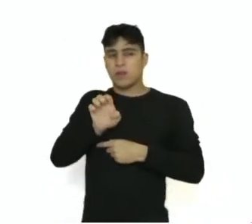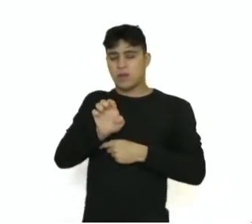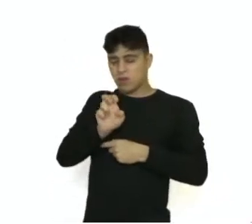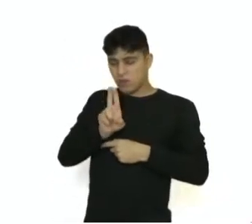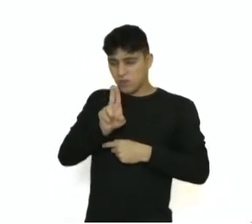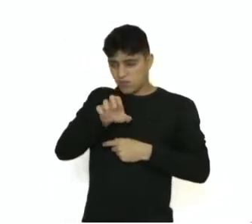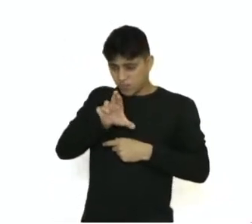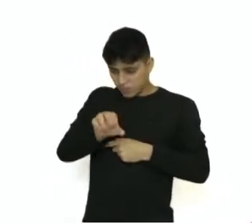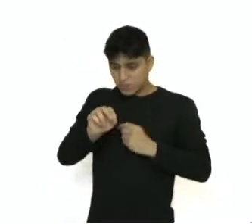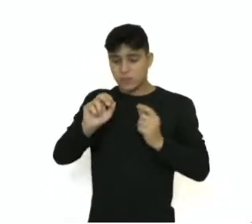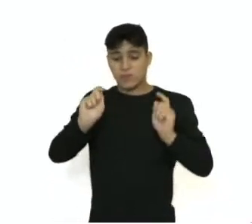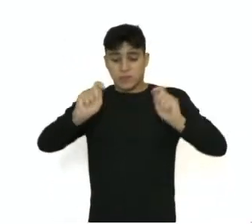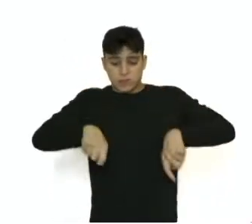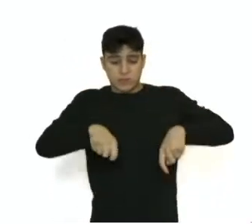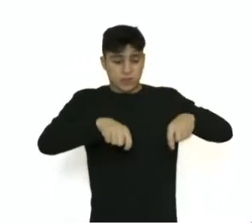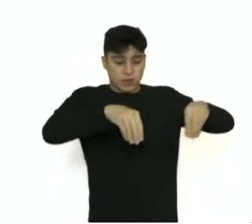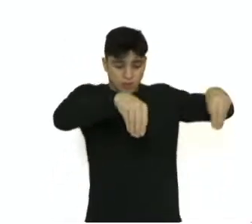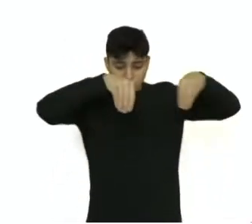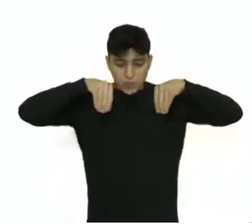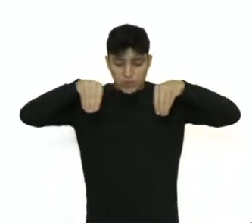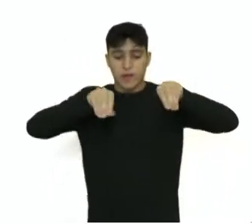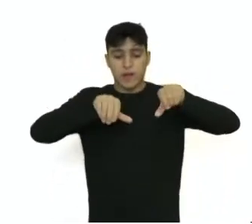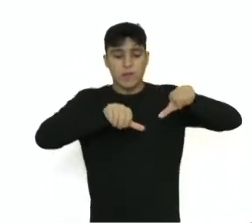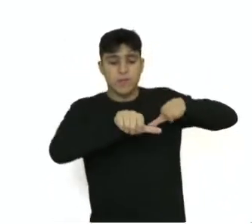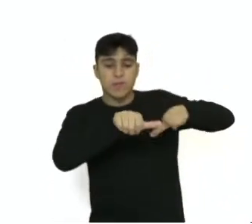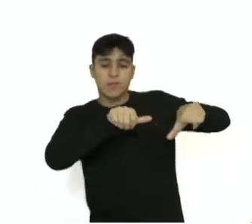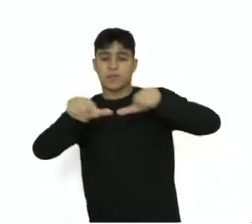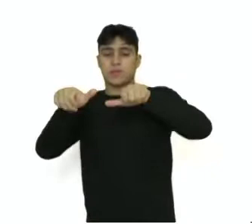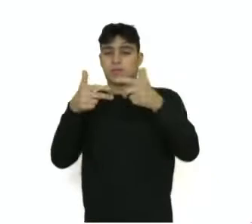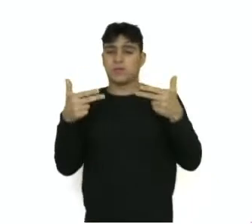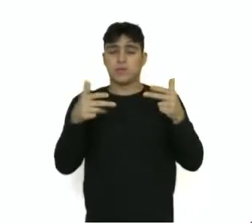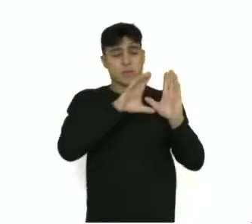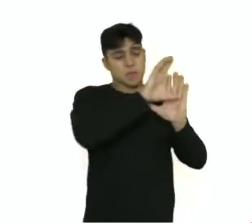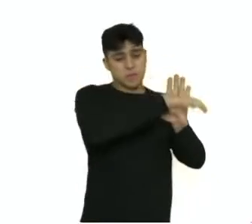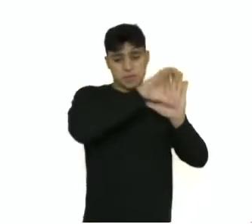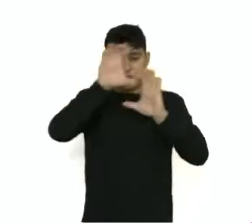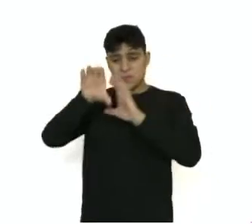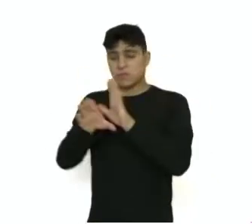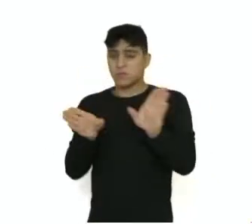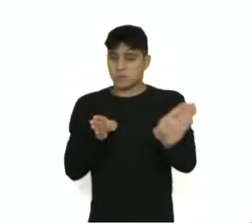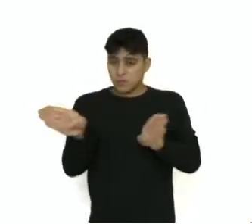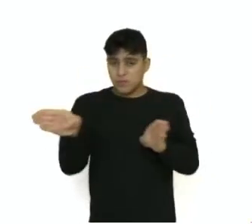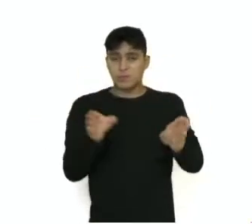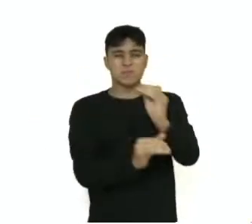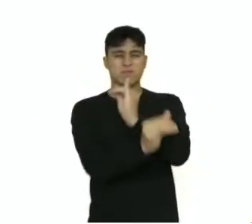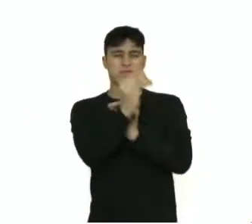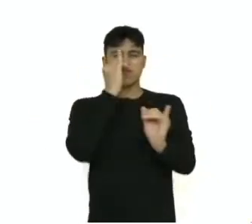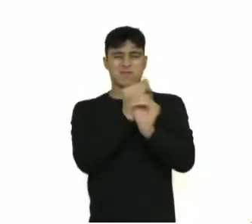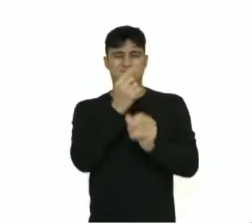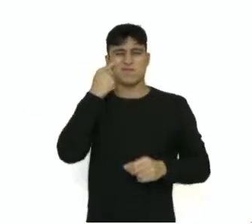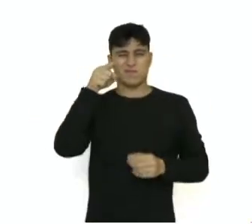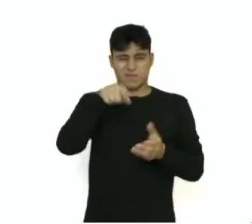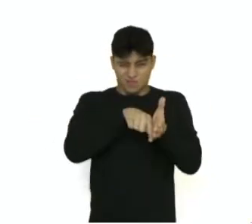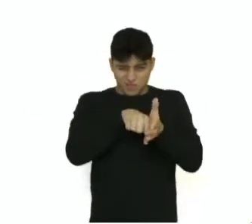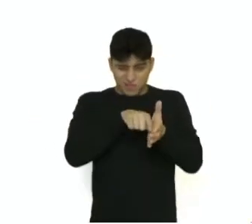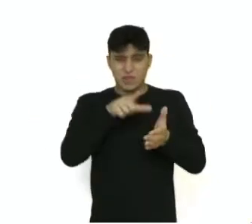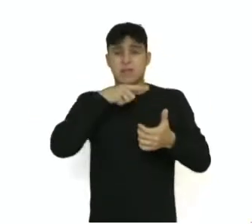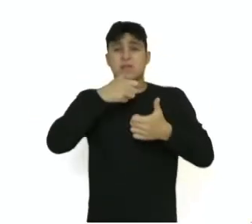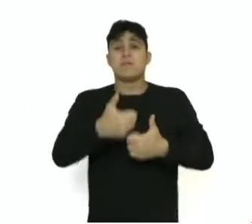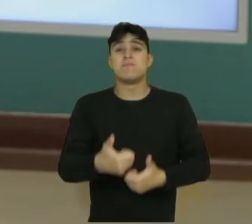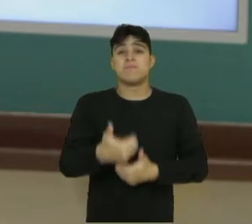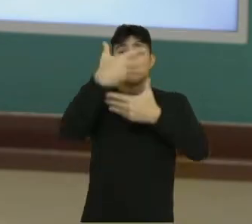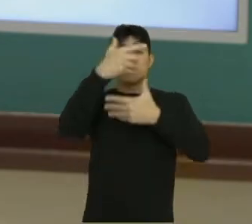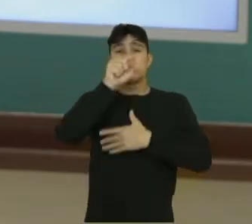ou mover coisas. Certo? Então, são duas definições aí. Se você for na dona internet, vai perceber que existe